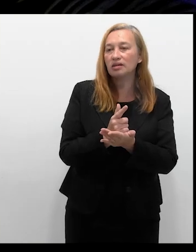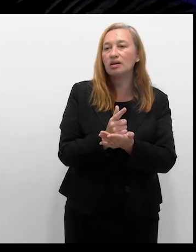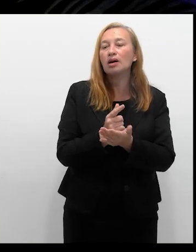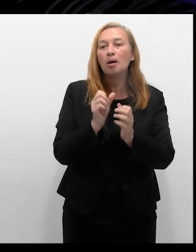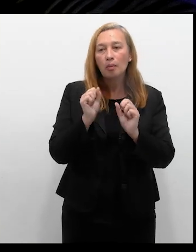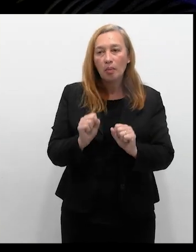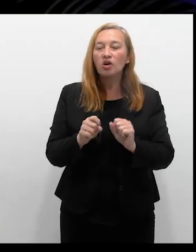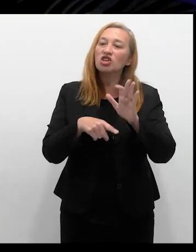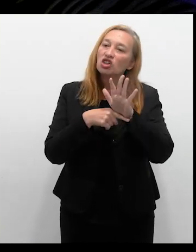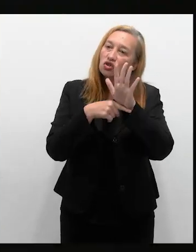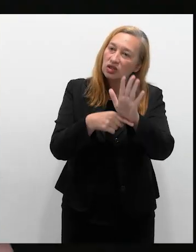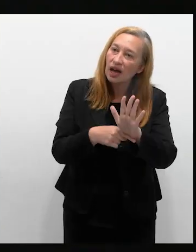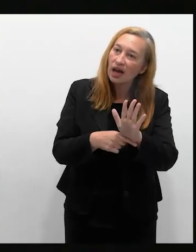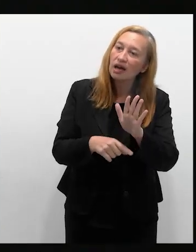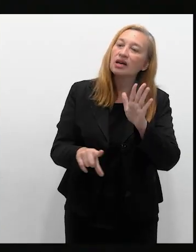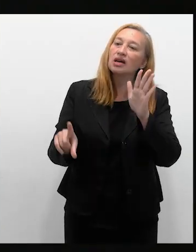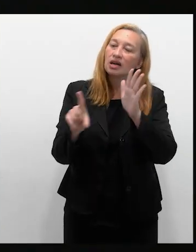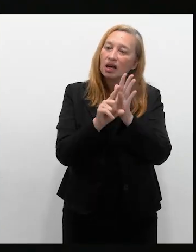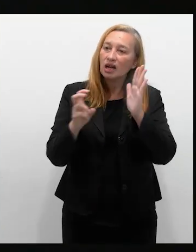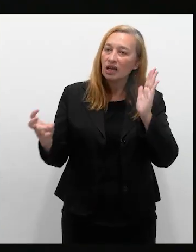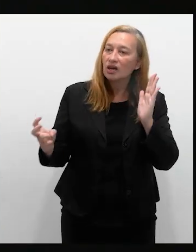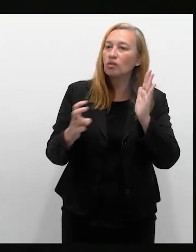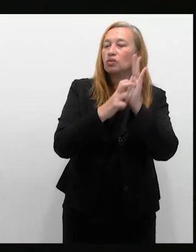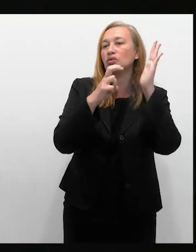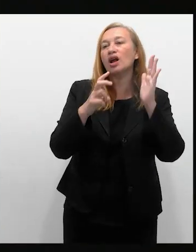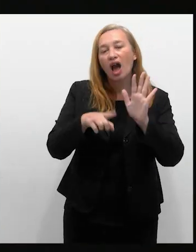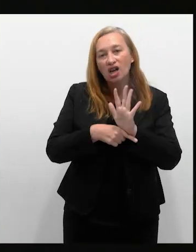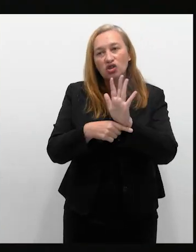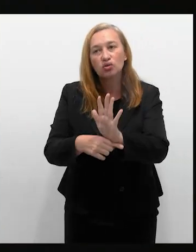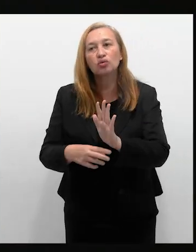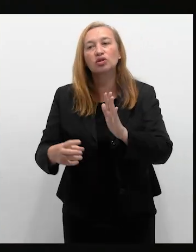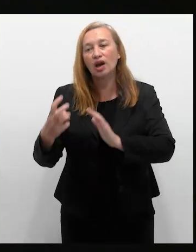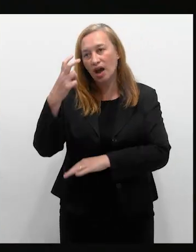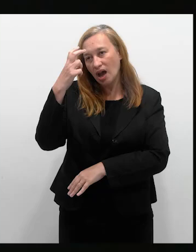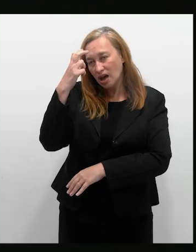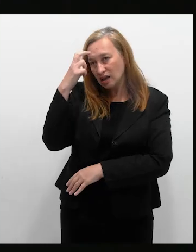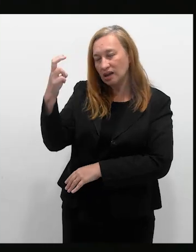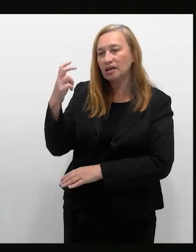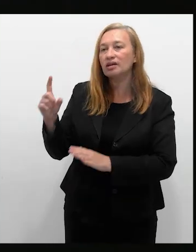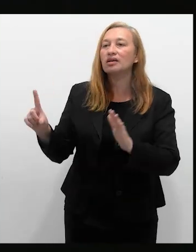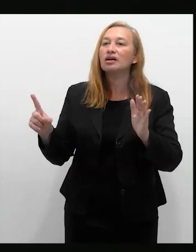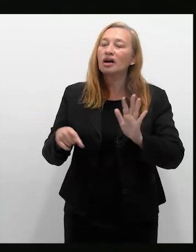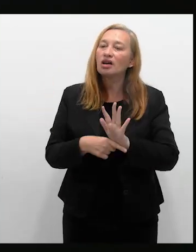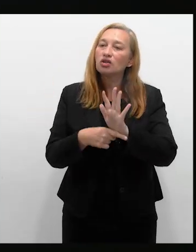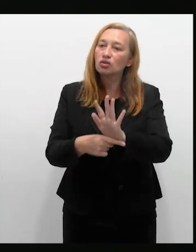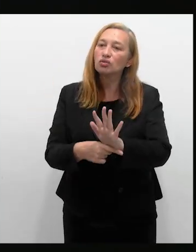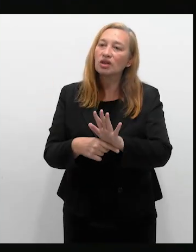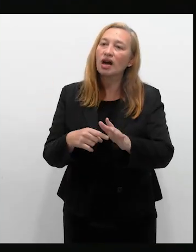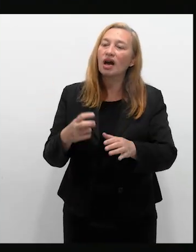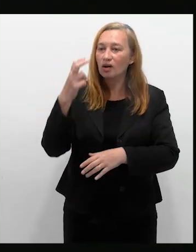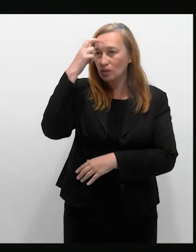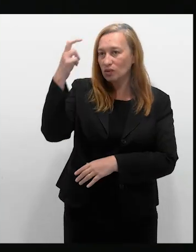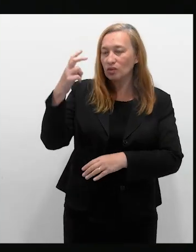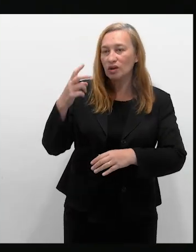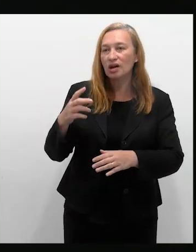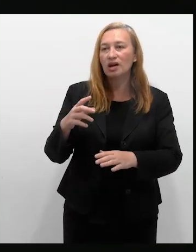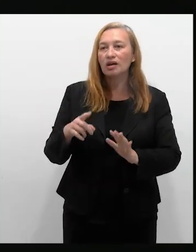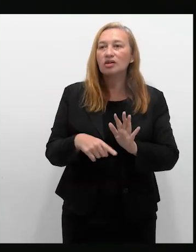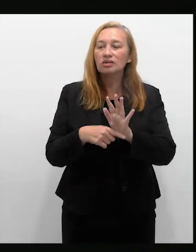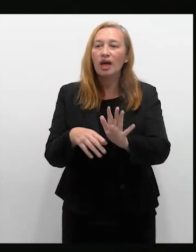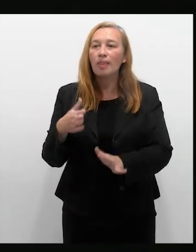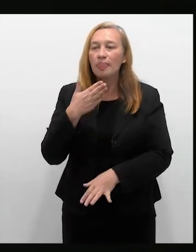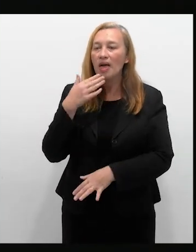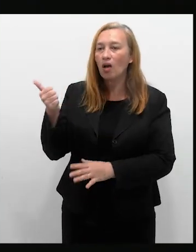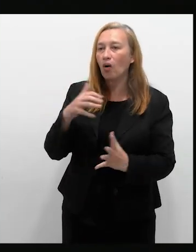pode contribuir com até 4%. Empresas e pessoas físicas, qualquer um pode ajudar Exato. a cultura e ajude a cultura. Você estará Exato. fazendo um